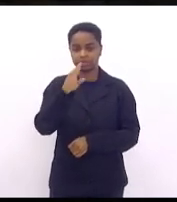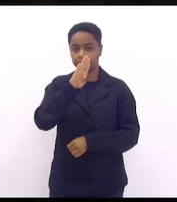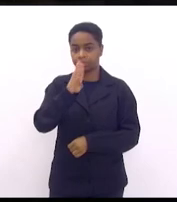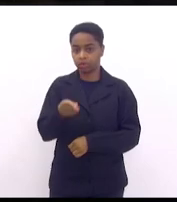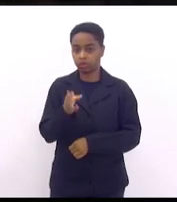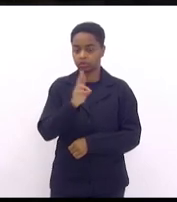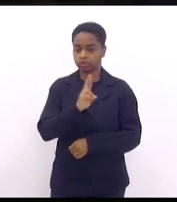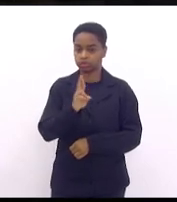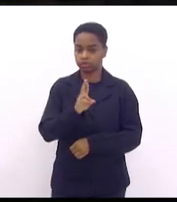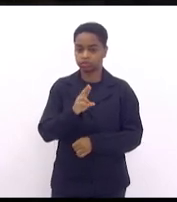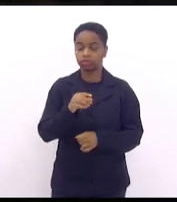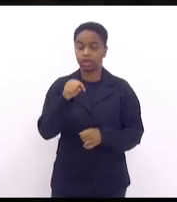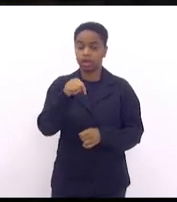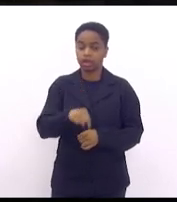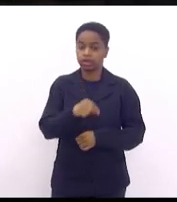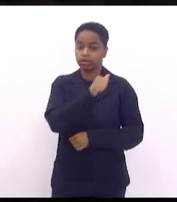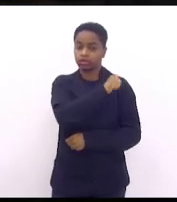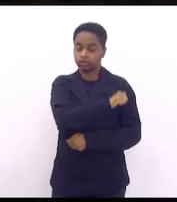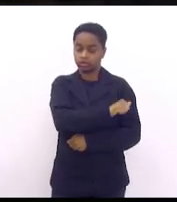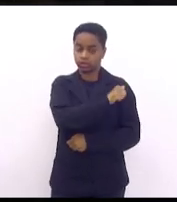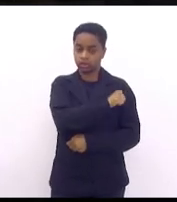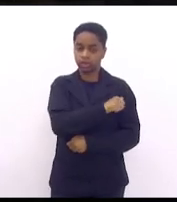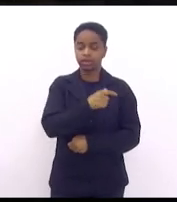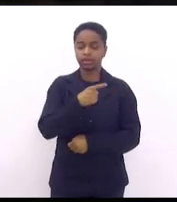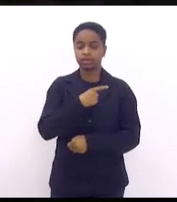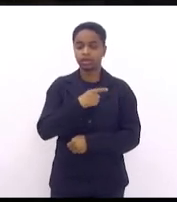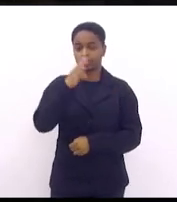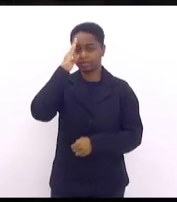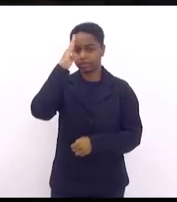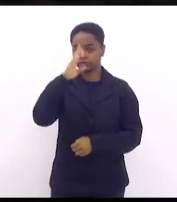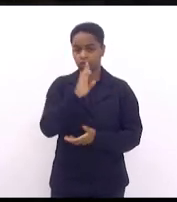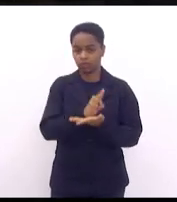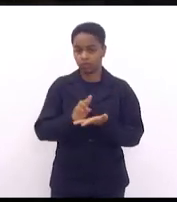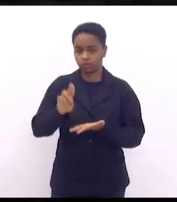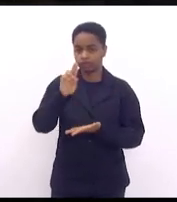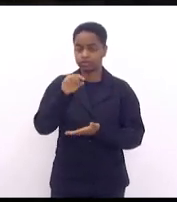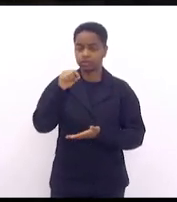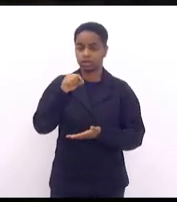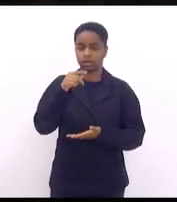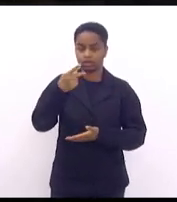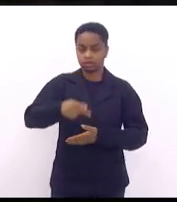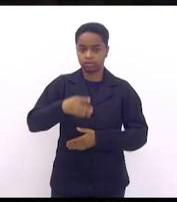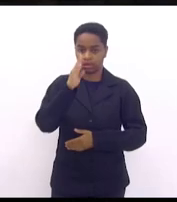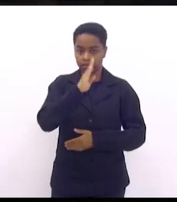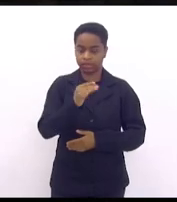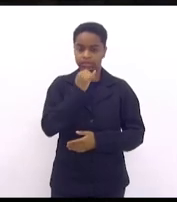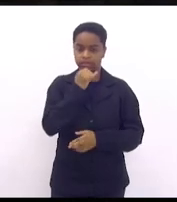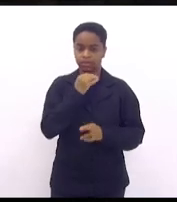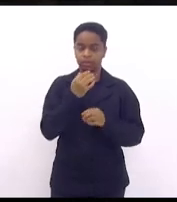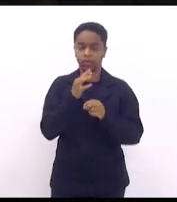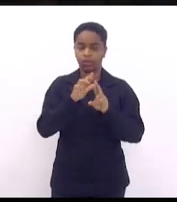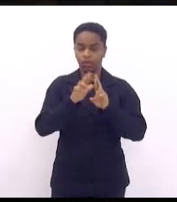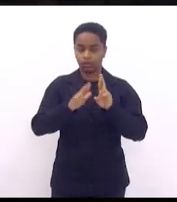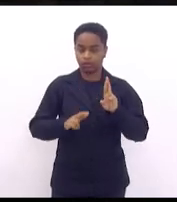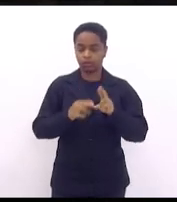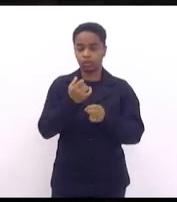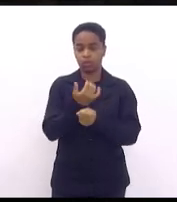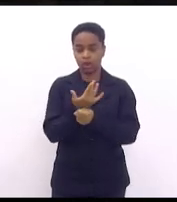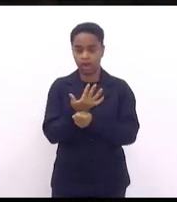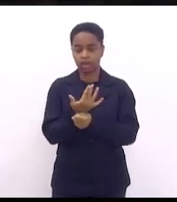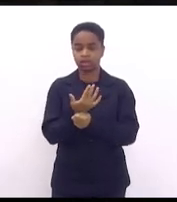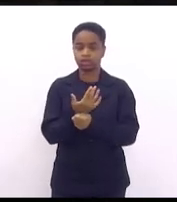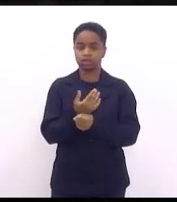R$ 57 bilhões. Aqui no Estado do Rio de Janeiro, nós temos as maiores universidades do Brasil, como a UFRJ, a UERJ,